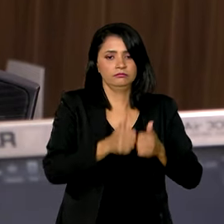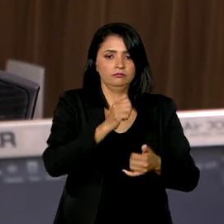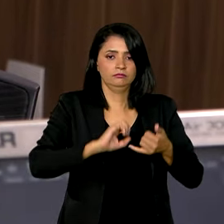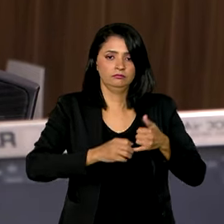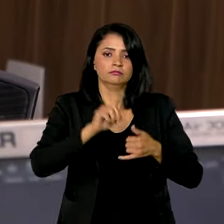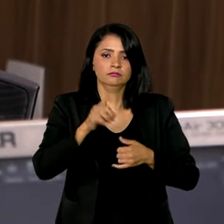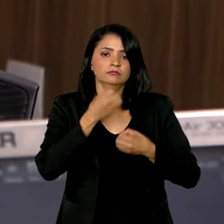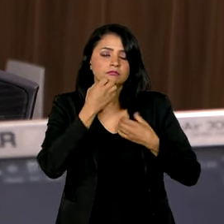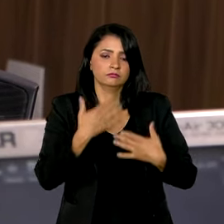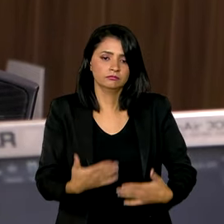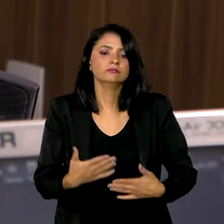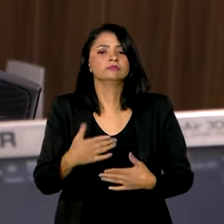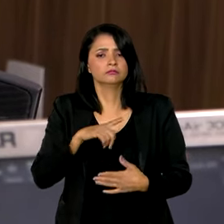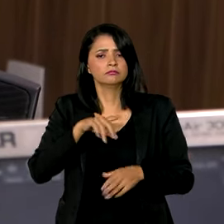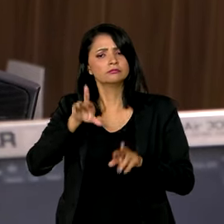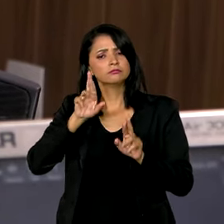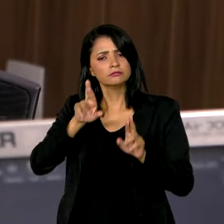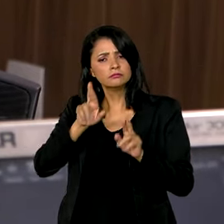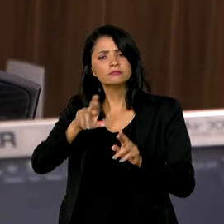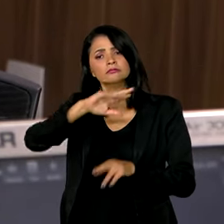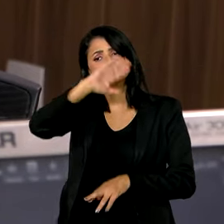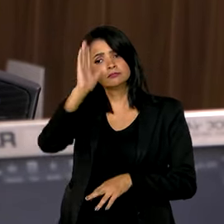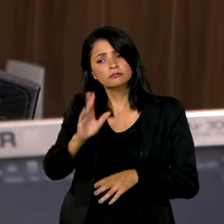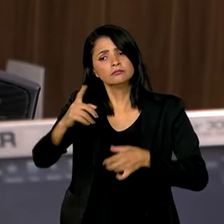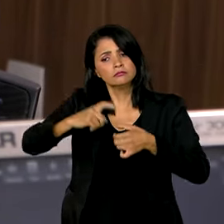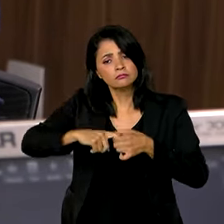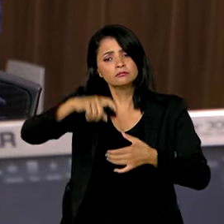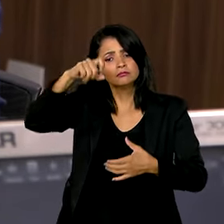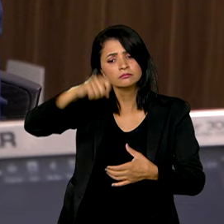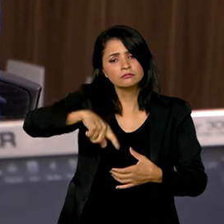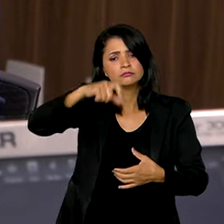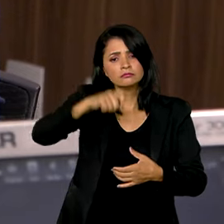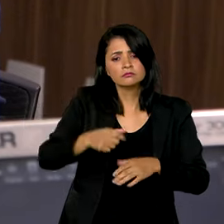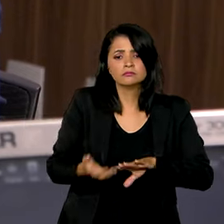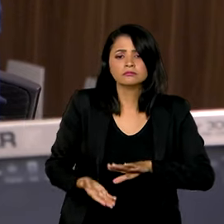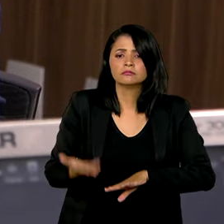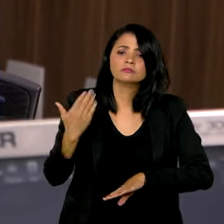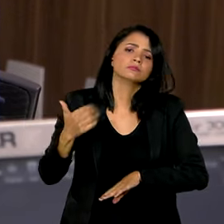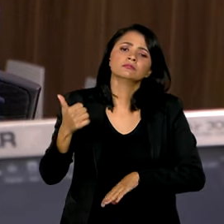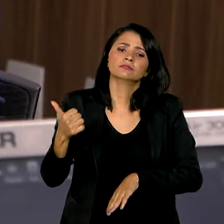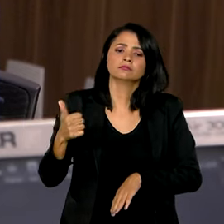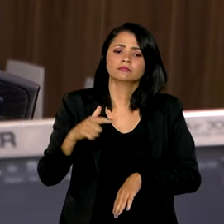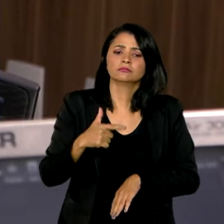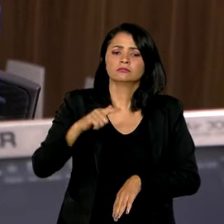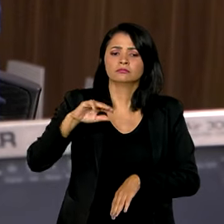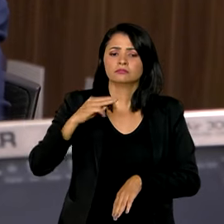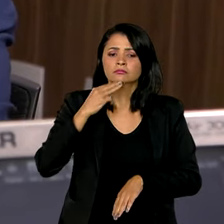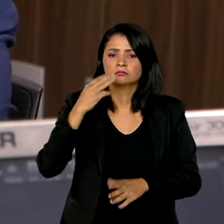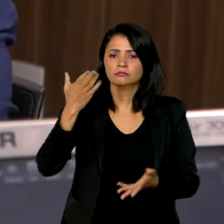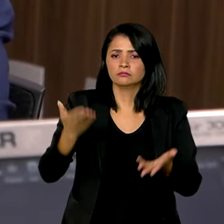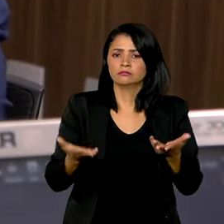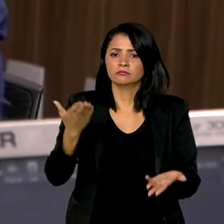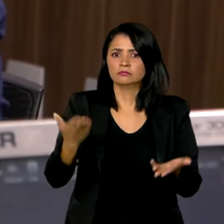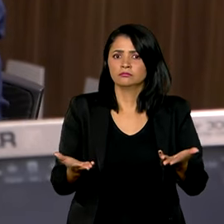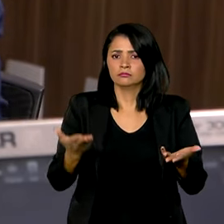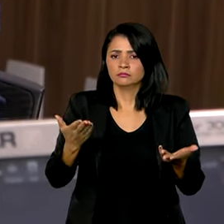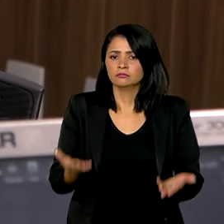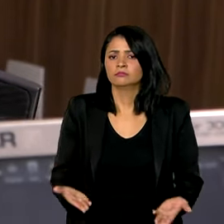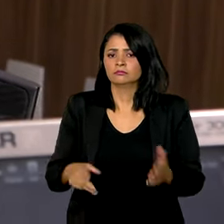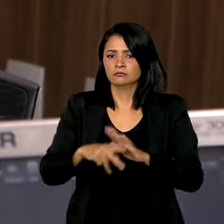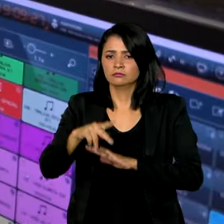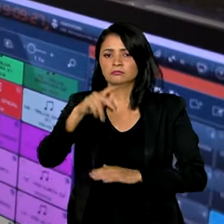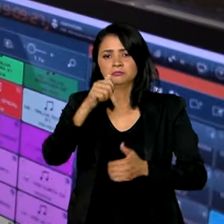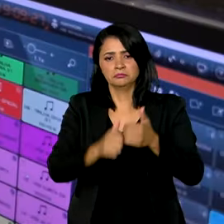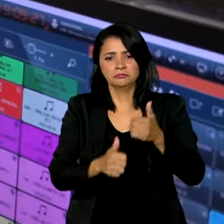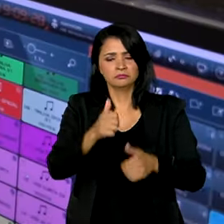negócio nós temos uma expectativa do Brasil voltar a produzir mais de 12 milhões de toneladas de arroz inclusive o